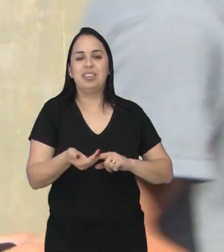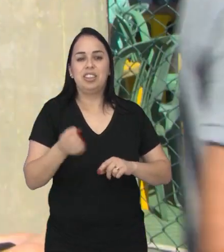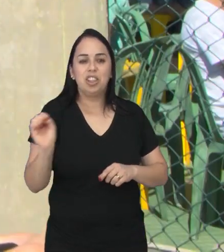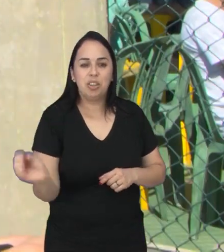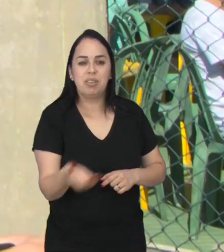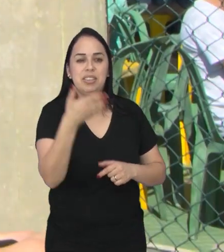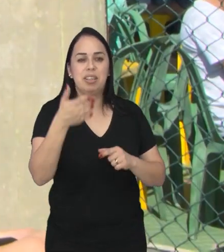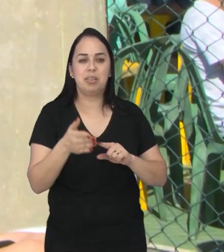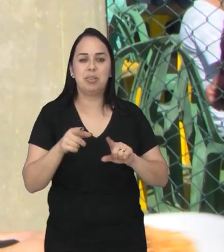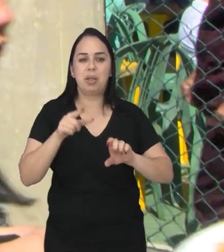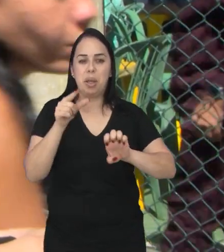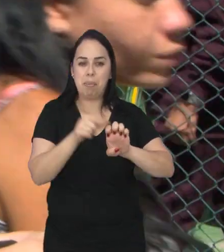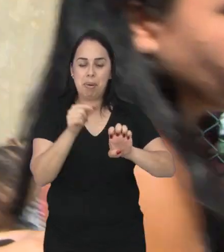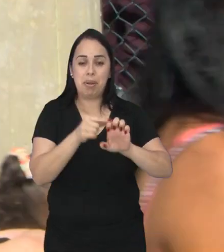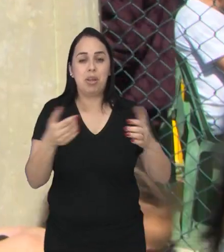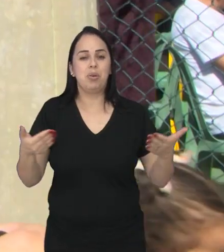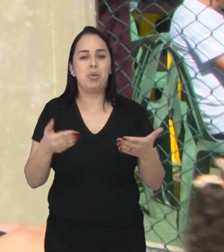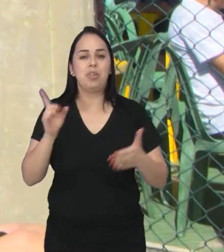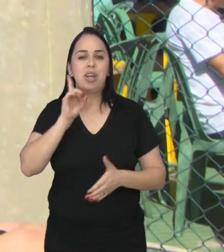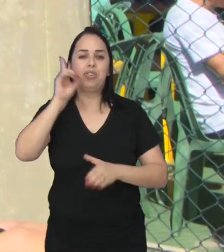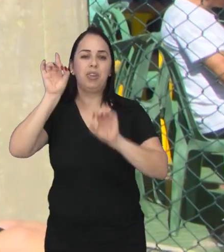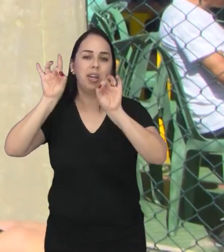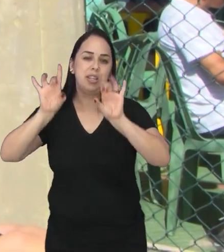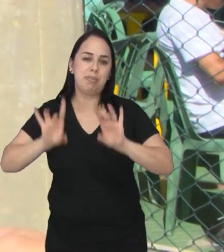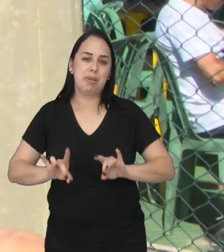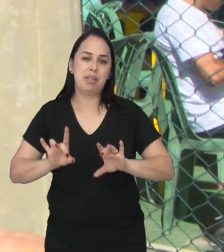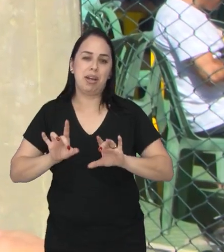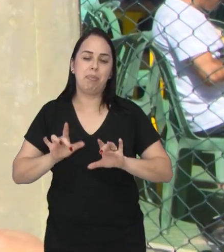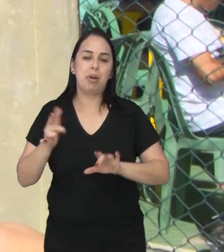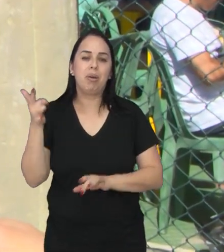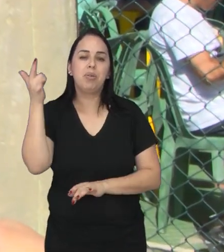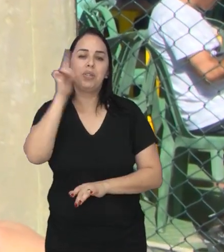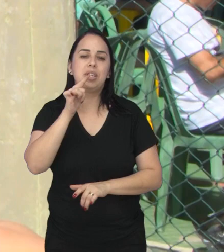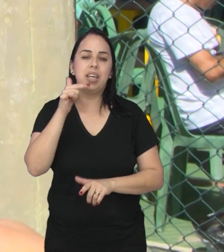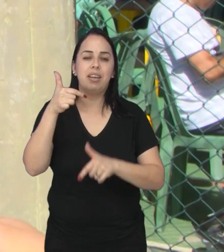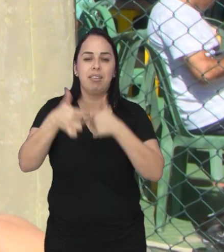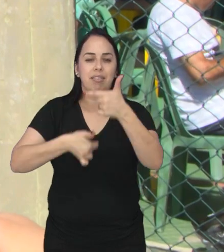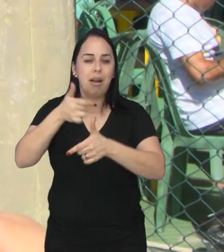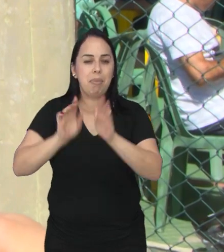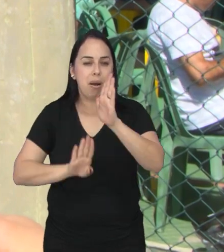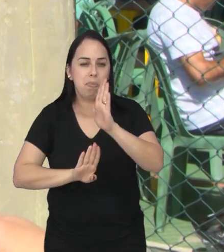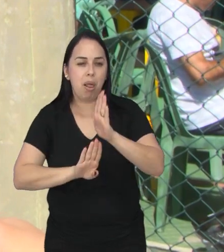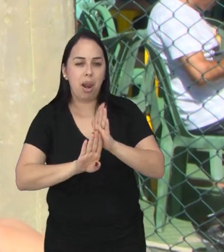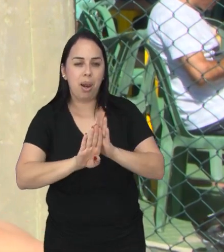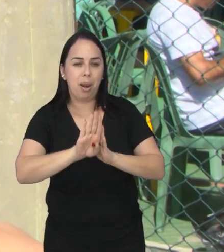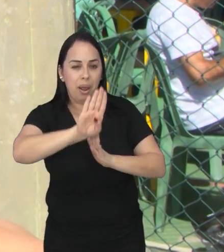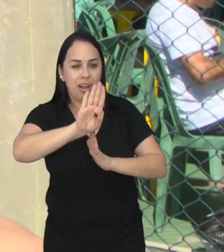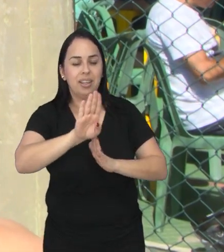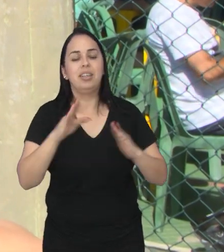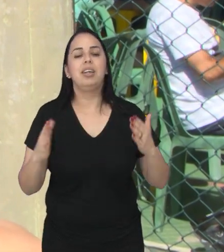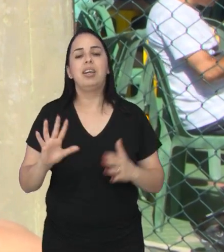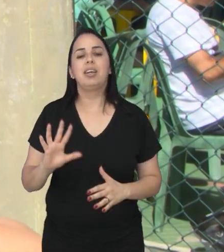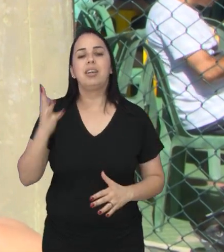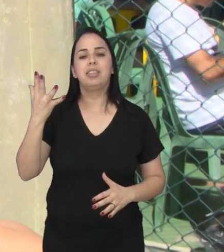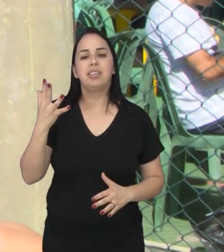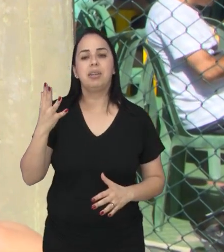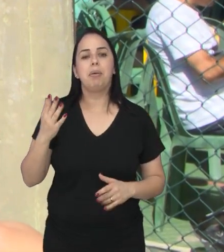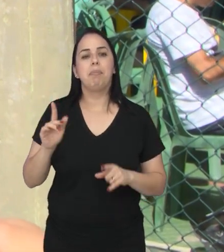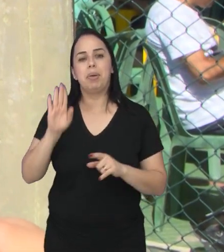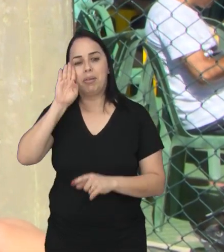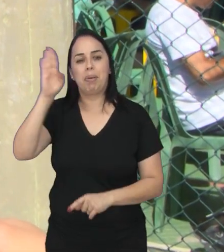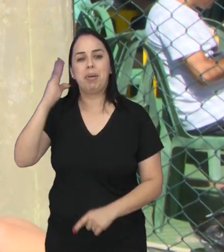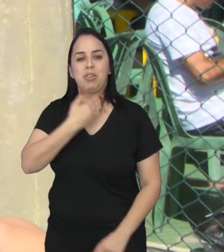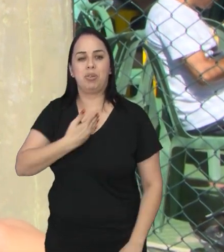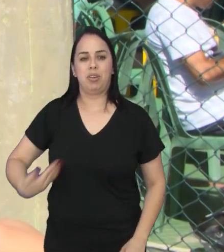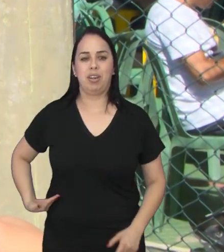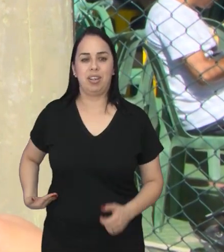da Inovação da empreendedorismo E hoje é o dia de comemorar essa geração de emprego que a gente tem visto a acontecer sobretudo agora